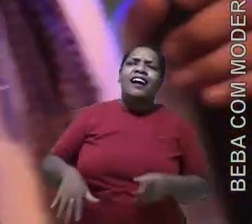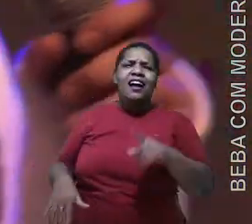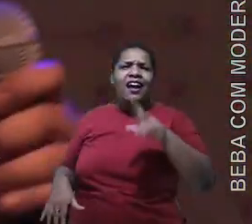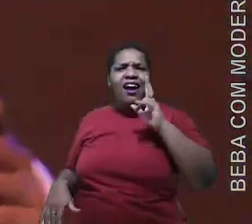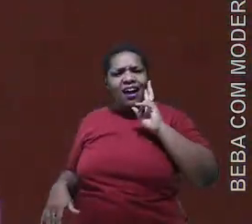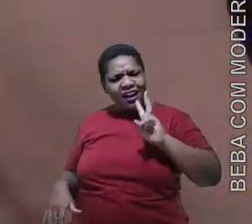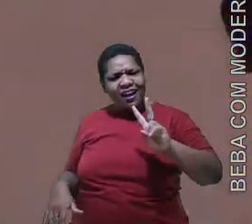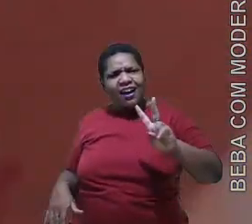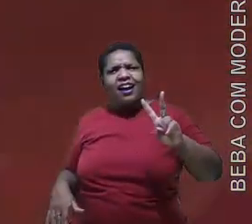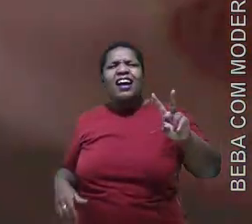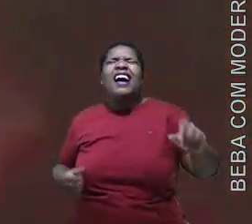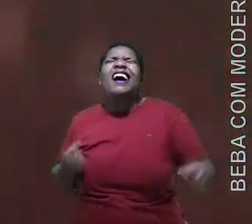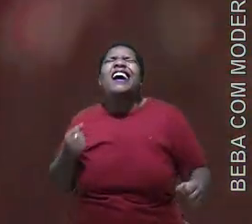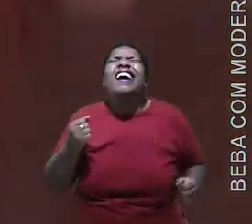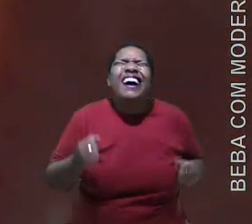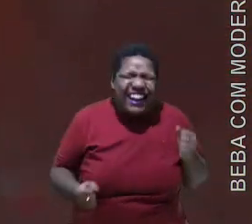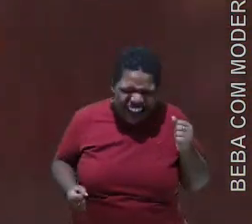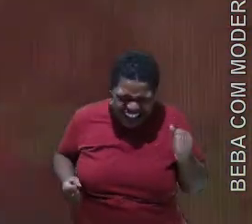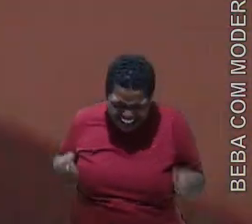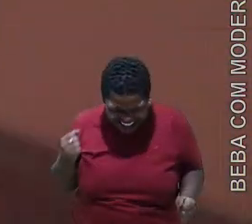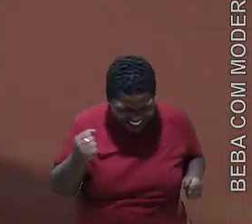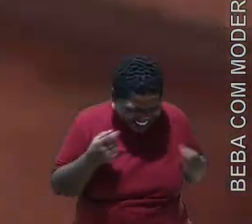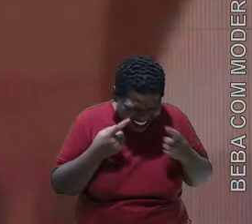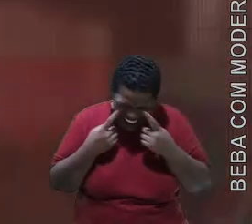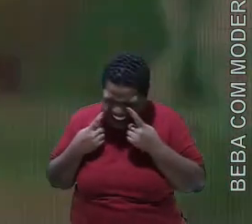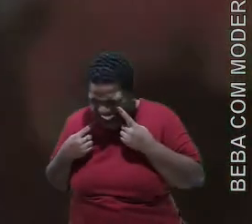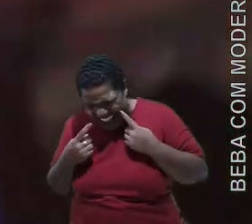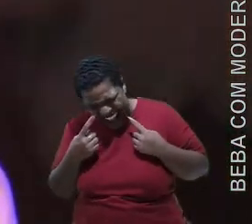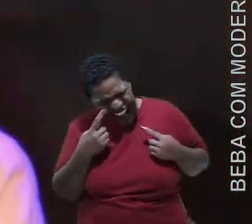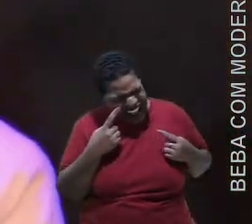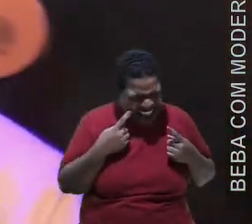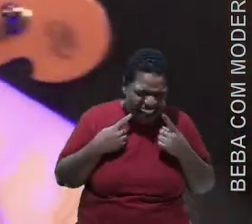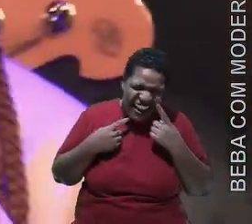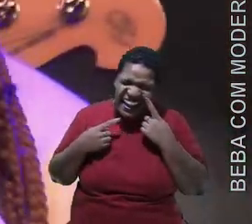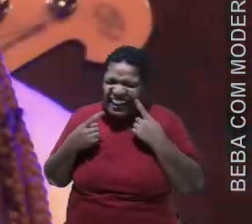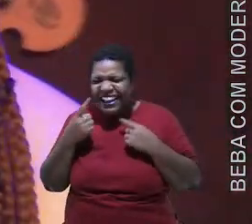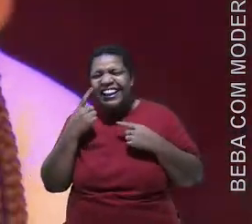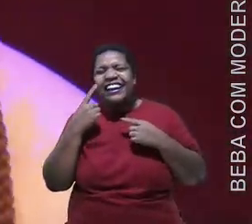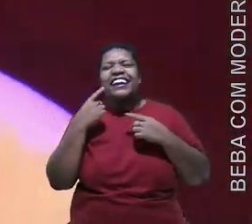o modo chego aí